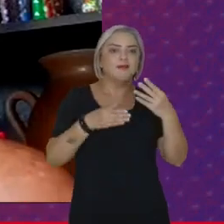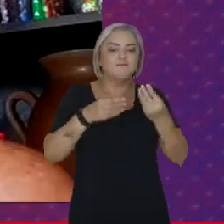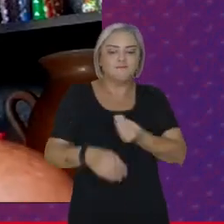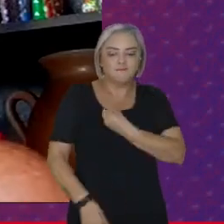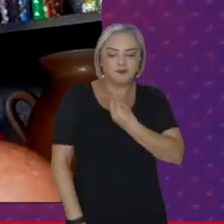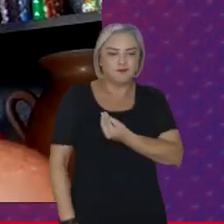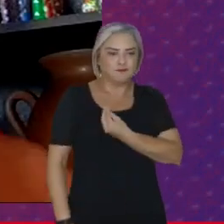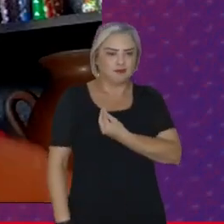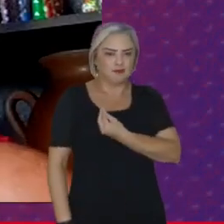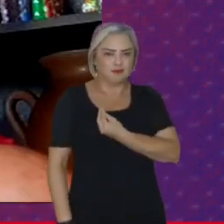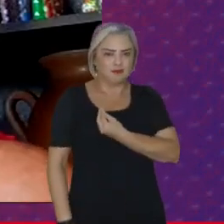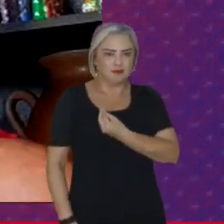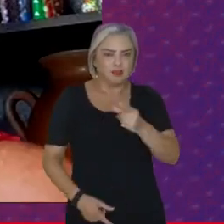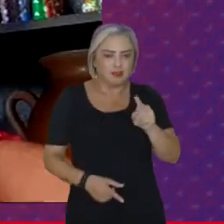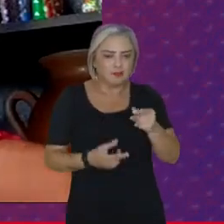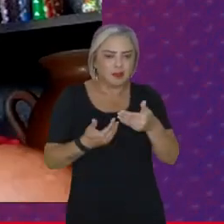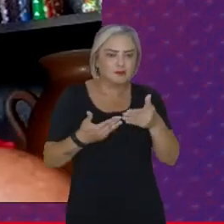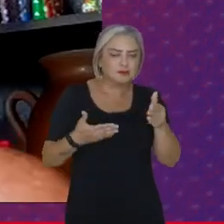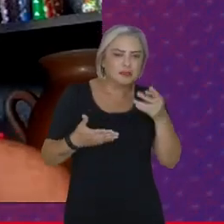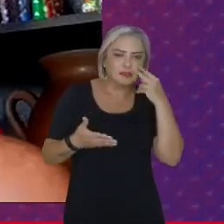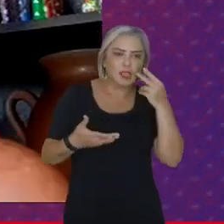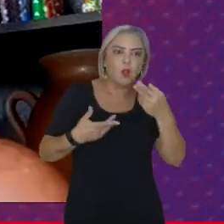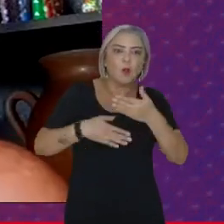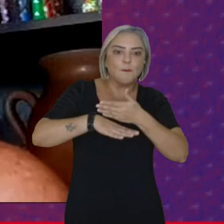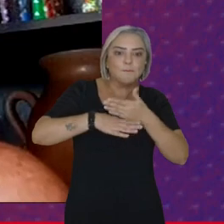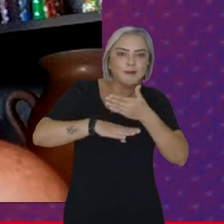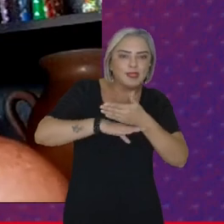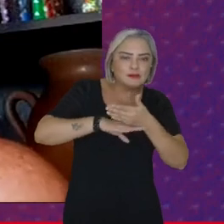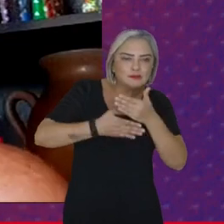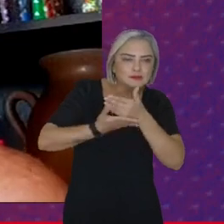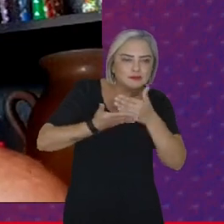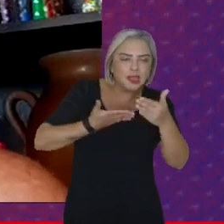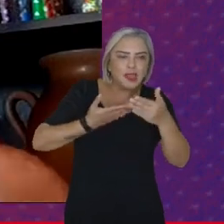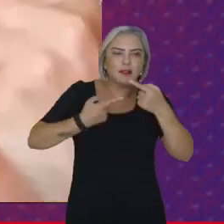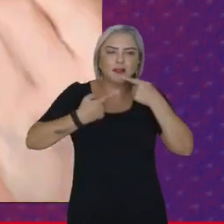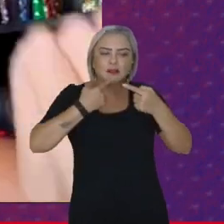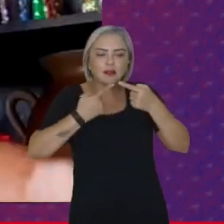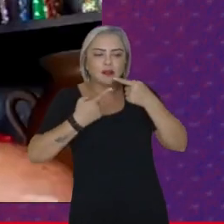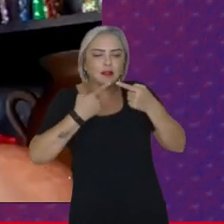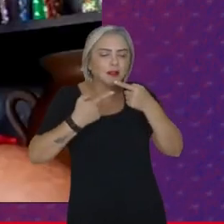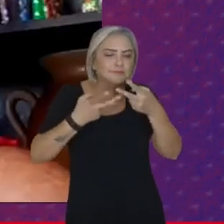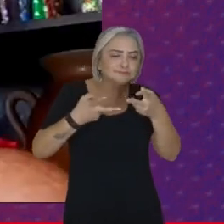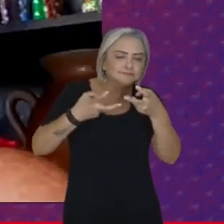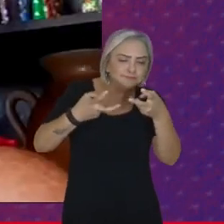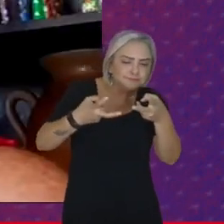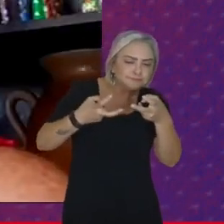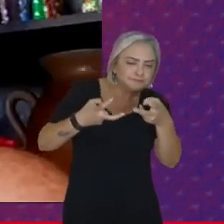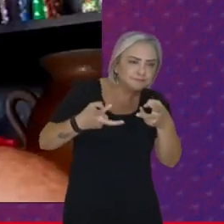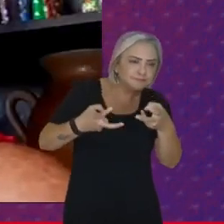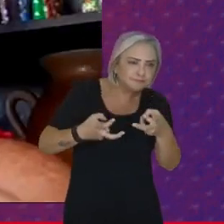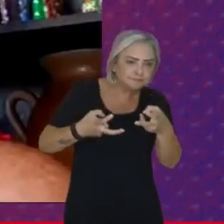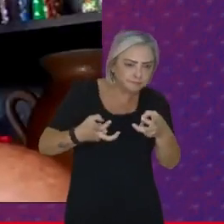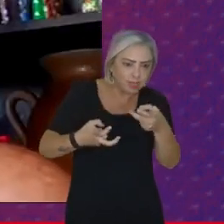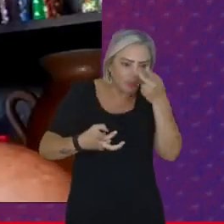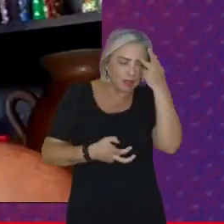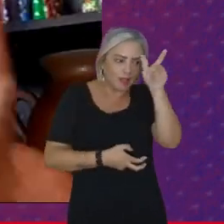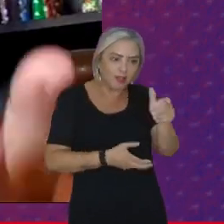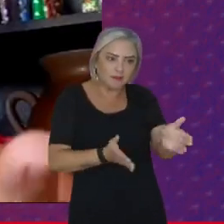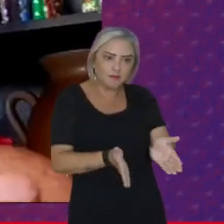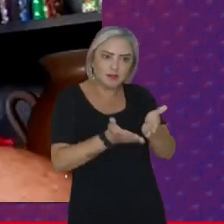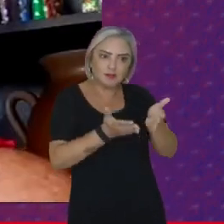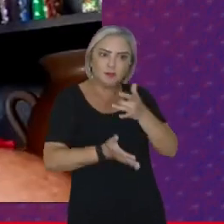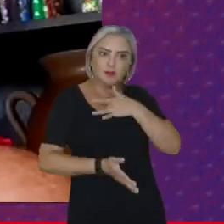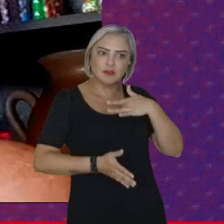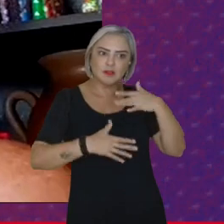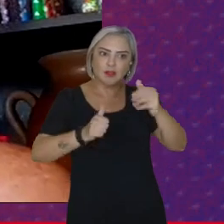inserida, para que você possa abrir o diálogo e tentar promover àquela pessoa uma